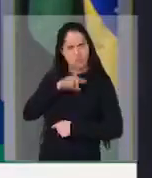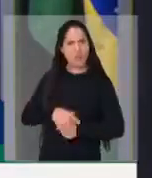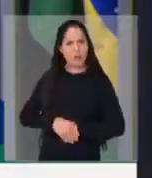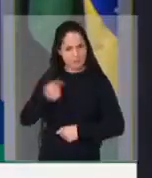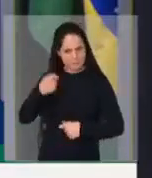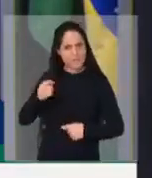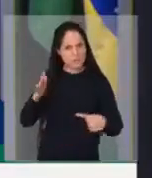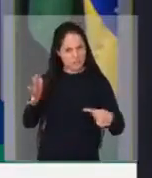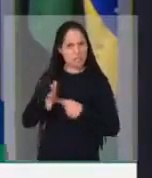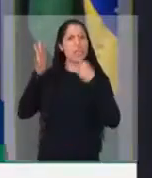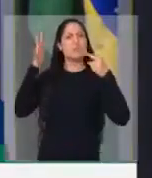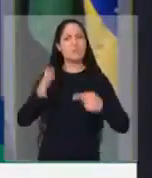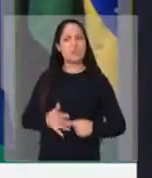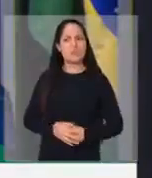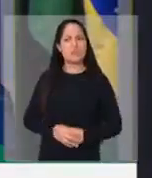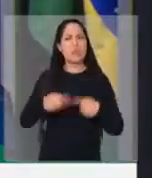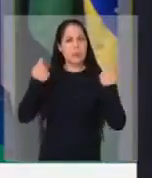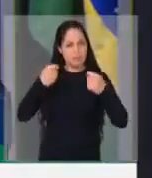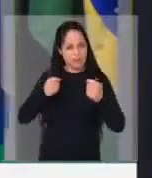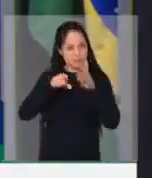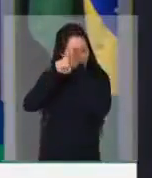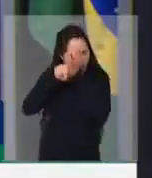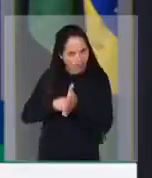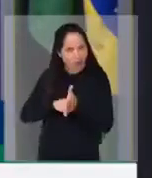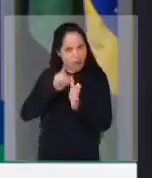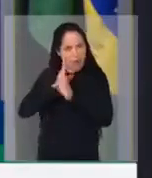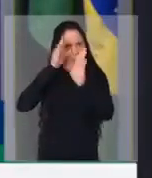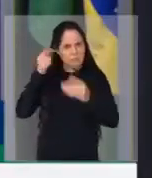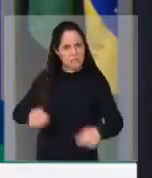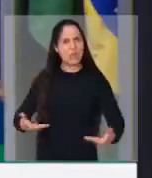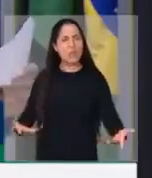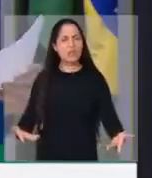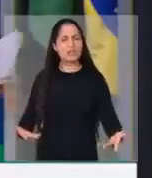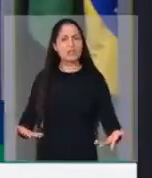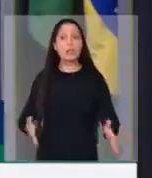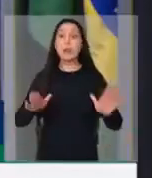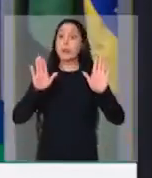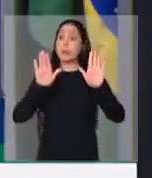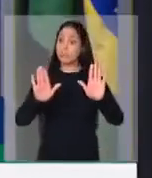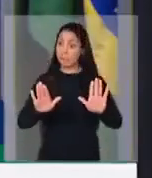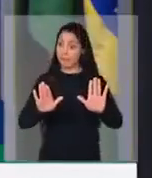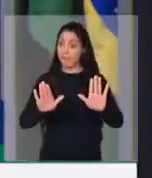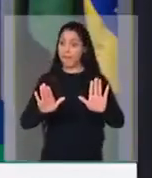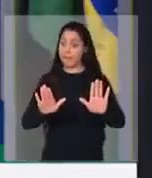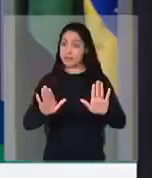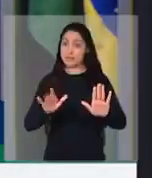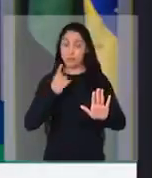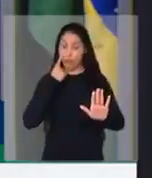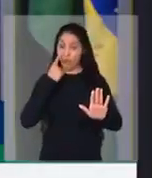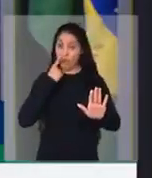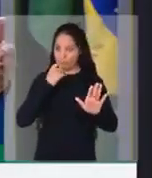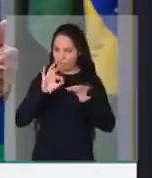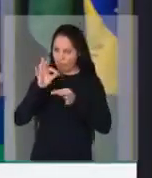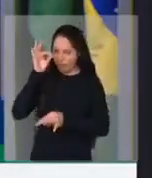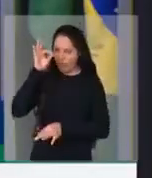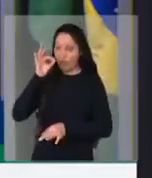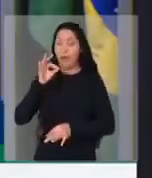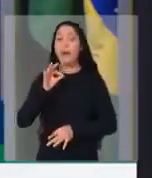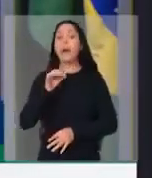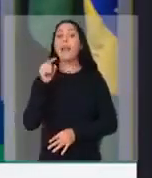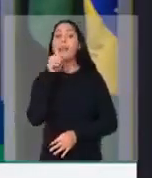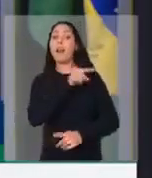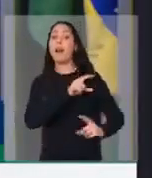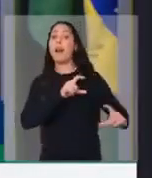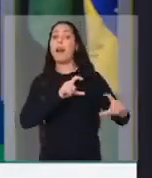denúncia que merece investigação mas contudo porém as dezenas Que